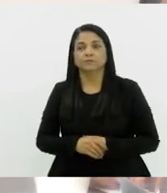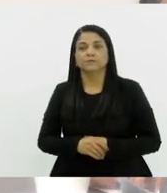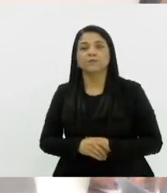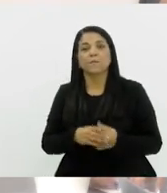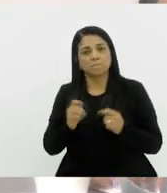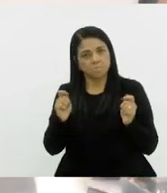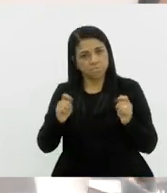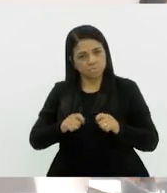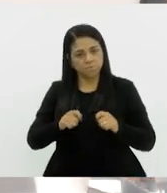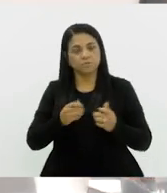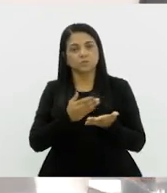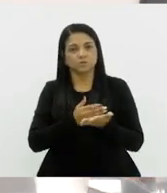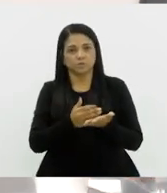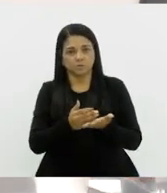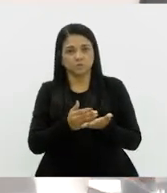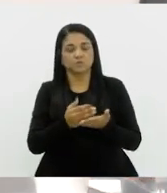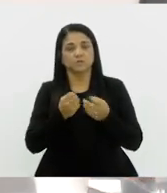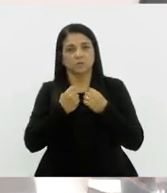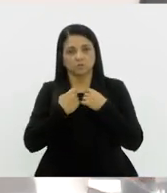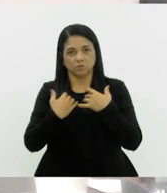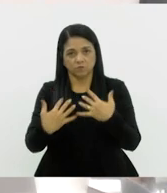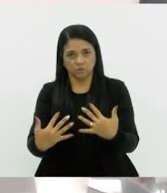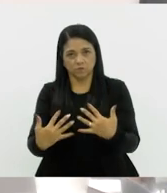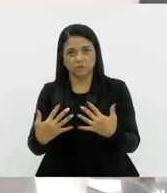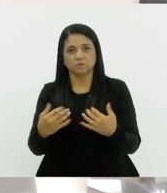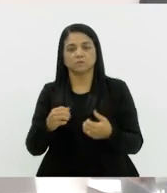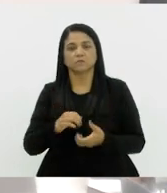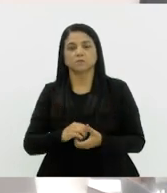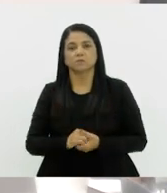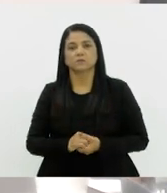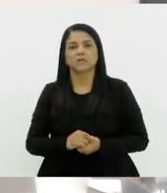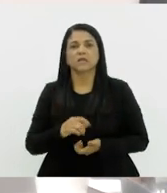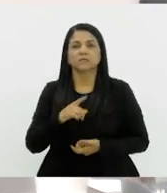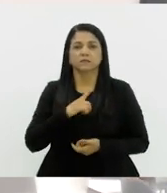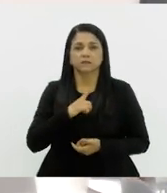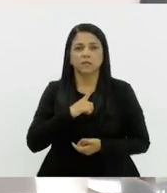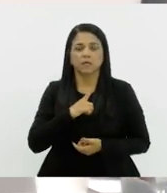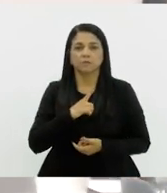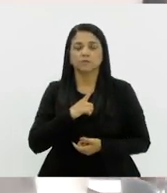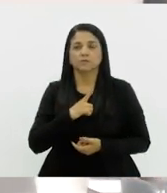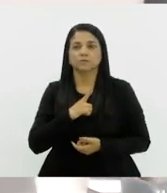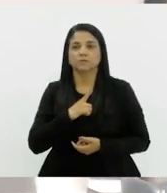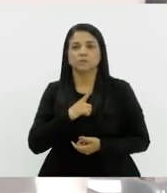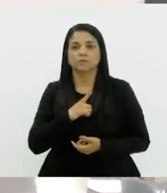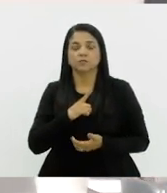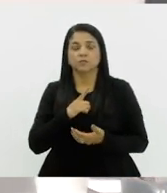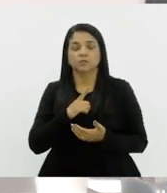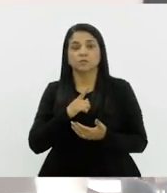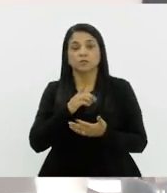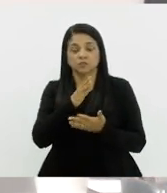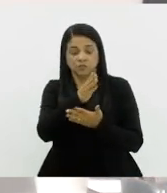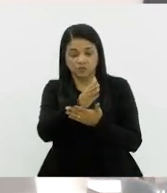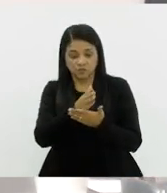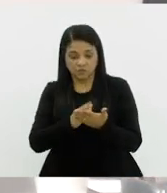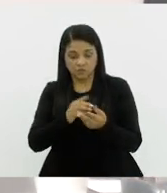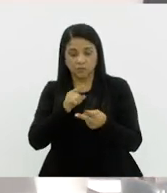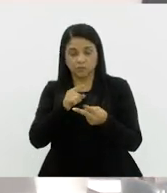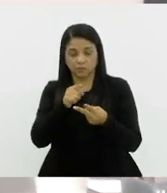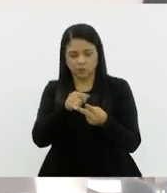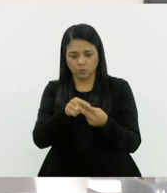Podemos começar essa audiência. Nós temos, então, nós dividimos essa audiência, então, em